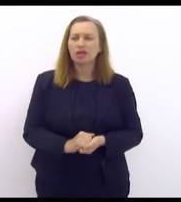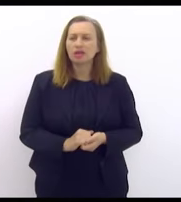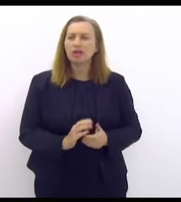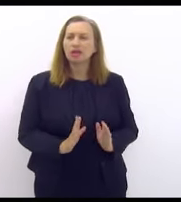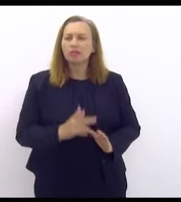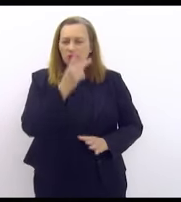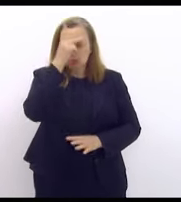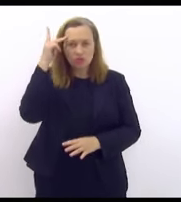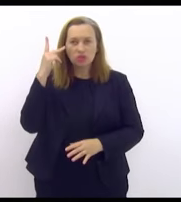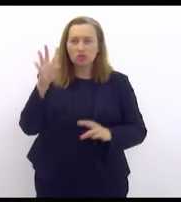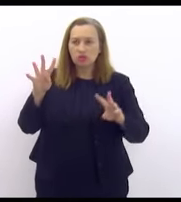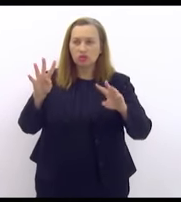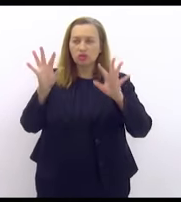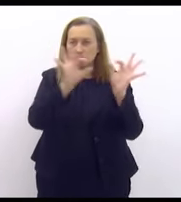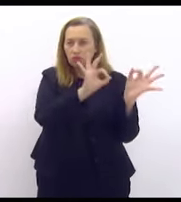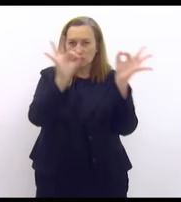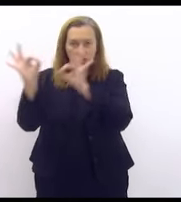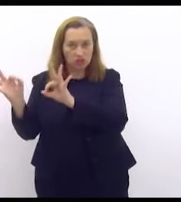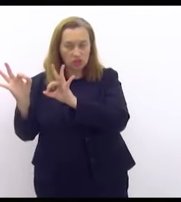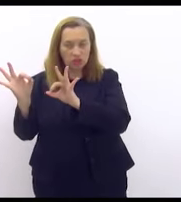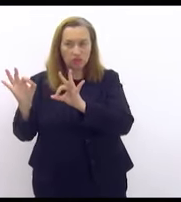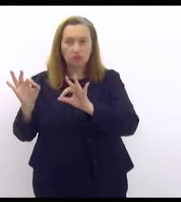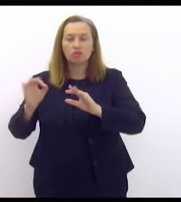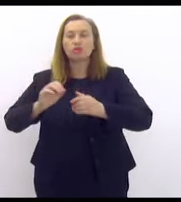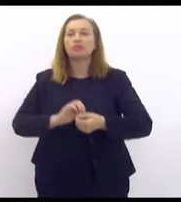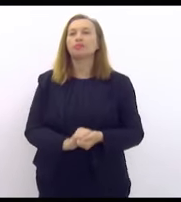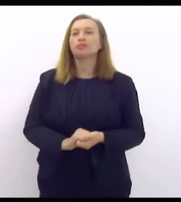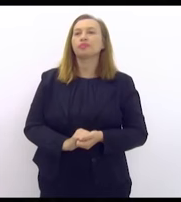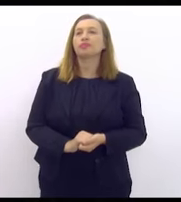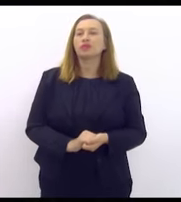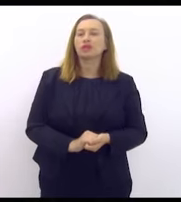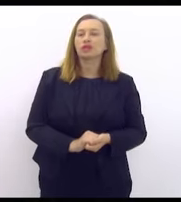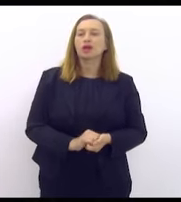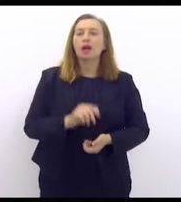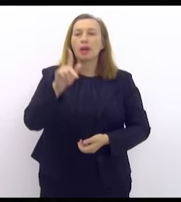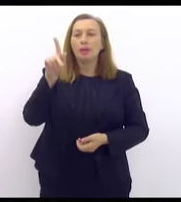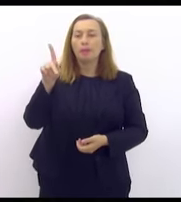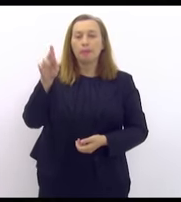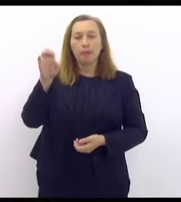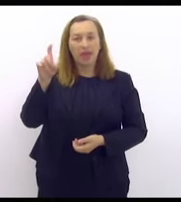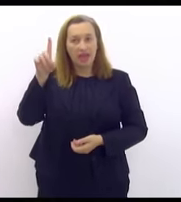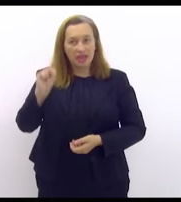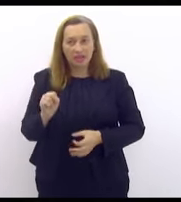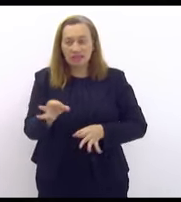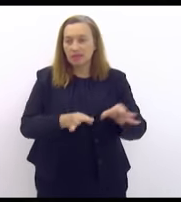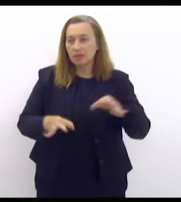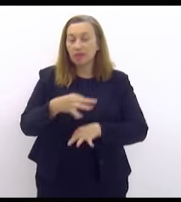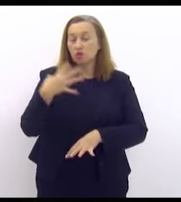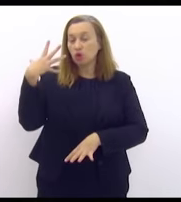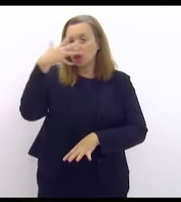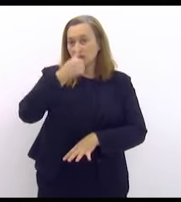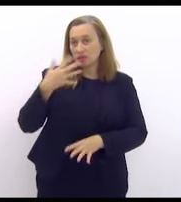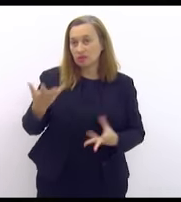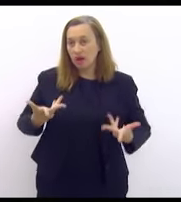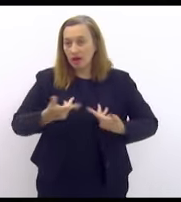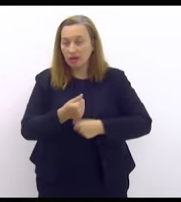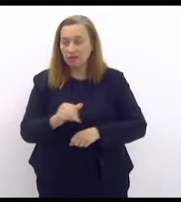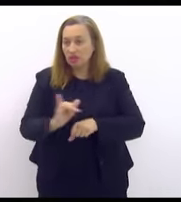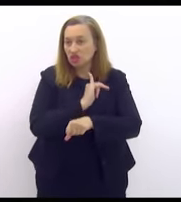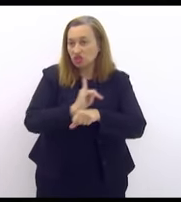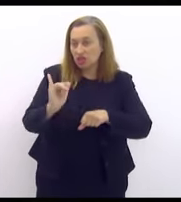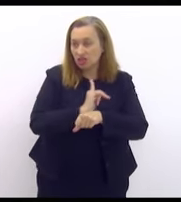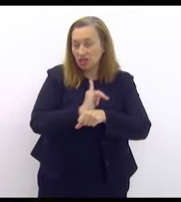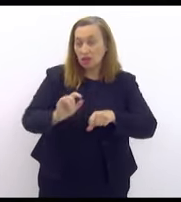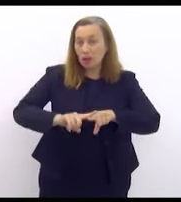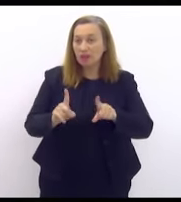nos assistindo, né, a população como um todo, as missões do PED, que é esse plano lindo, maravilhoso, que é o plano estratégico, mas que